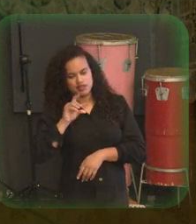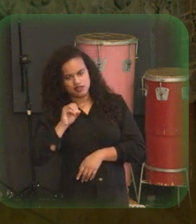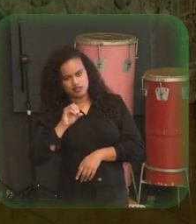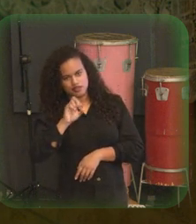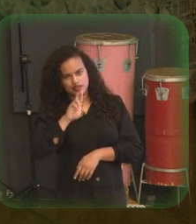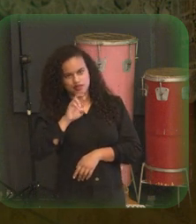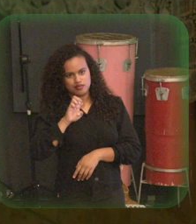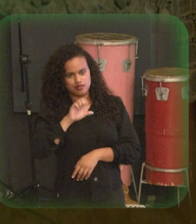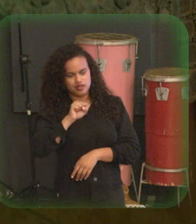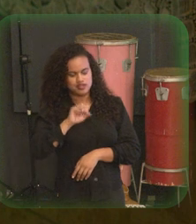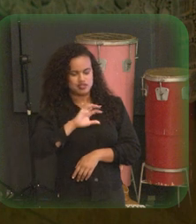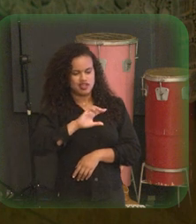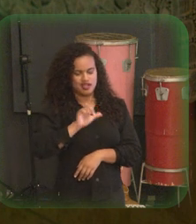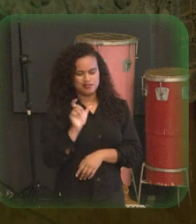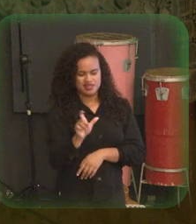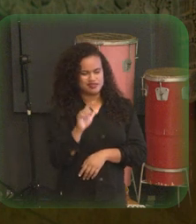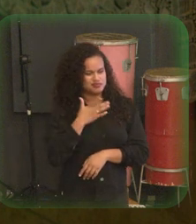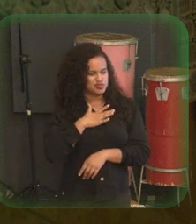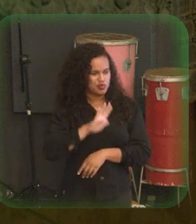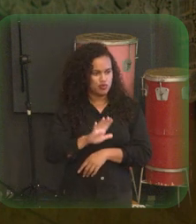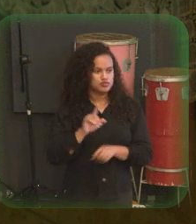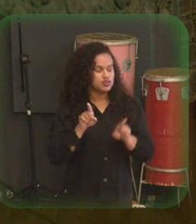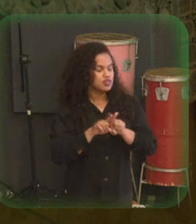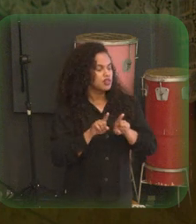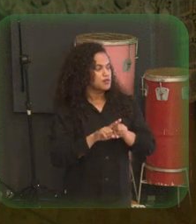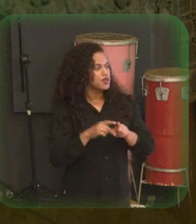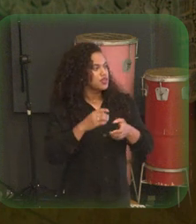cumprimento também, quando cumprimentei